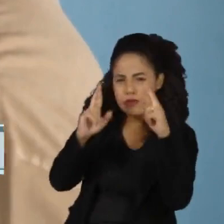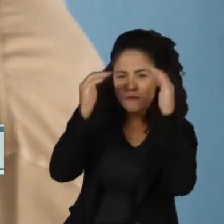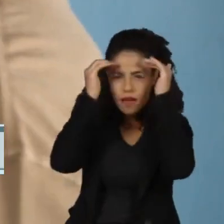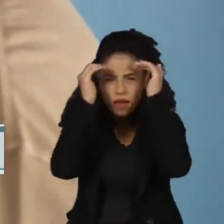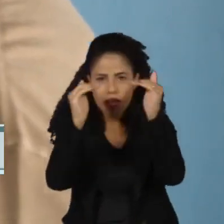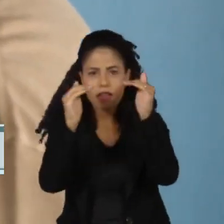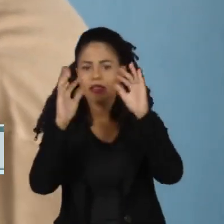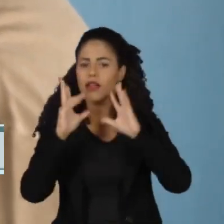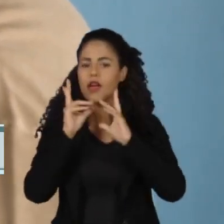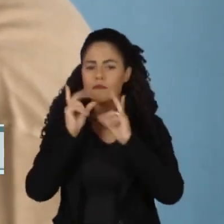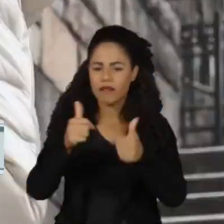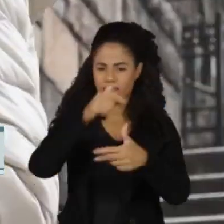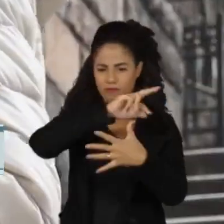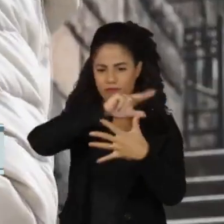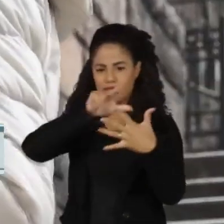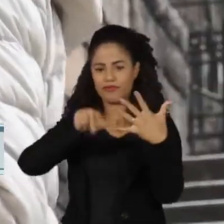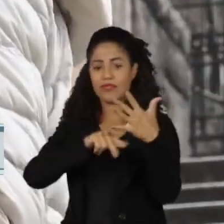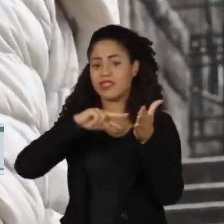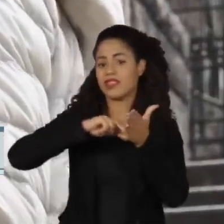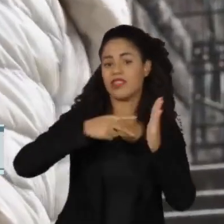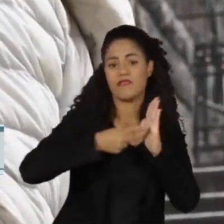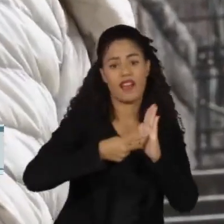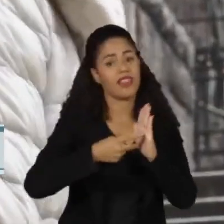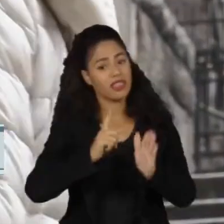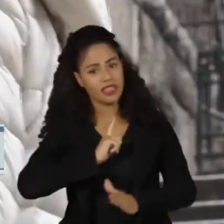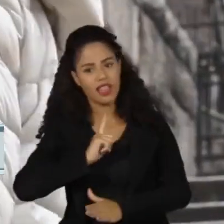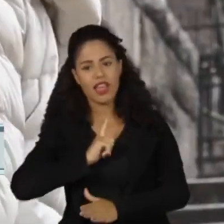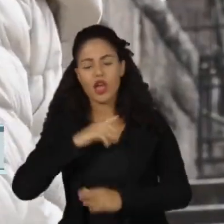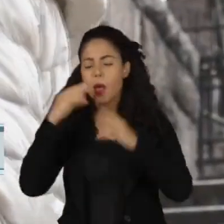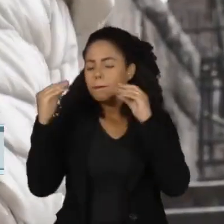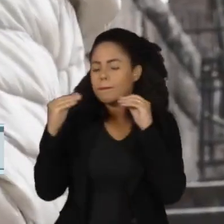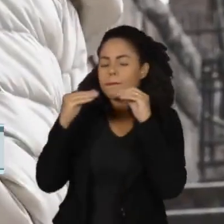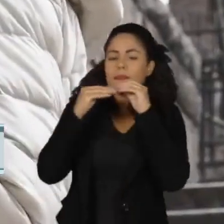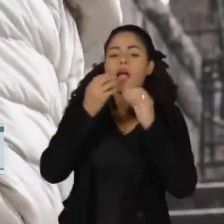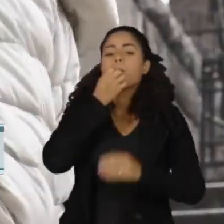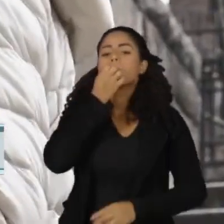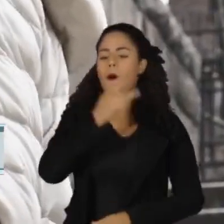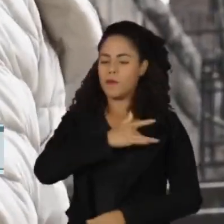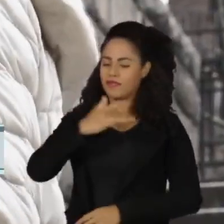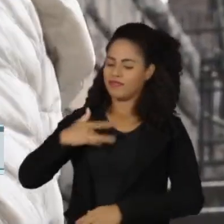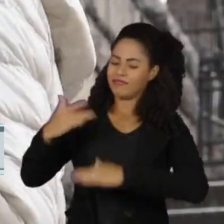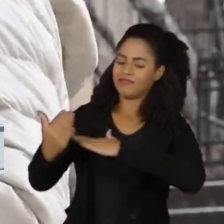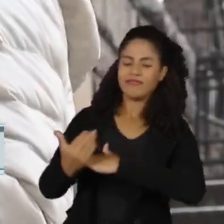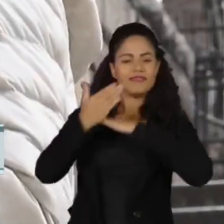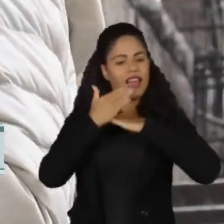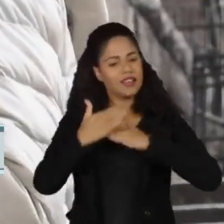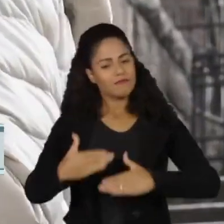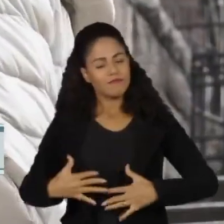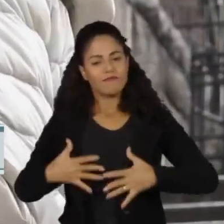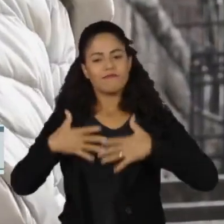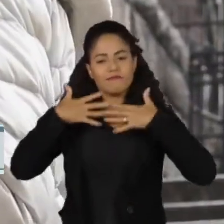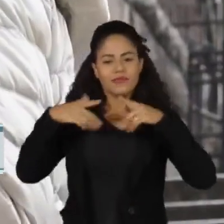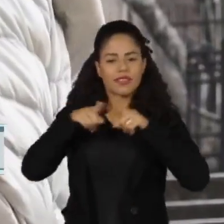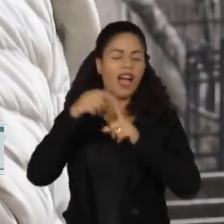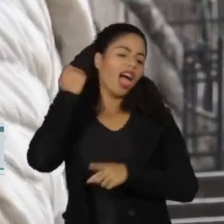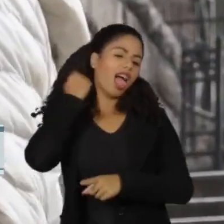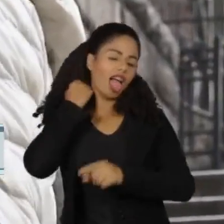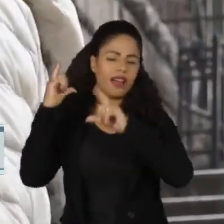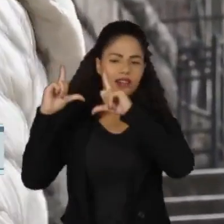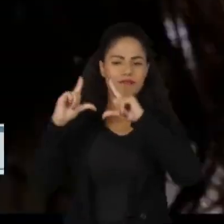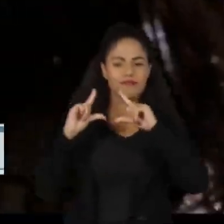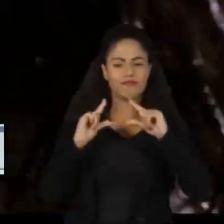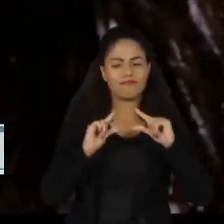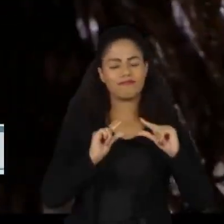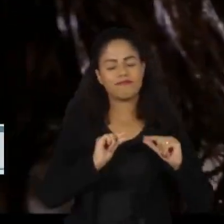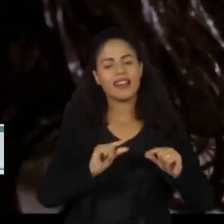tem múltiplos significados E no fim beijar faz bem para saúde melhor a imunidade Combate o estresse e